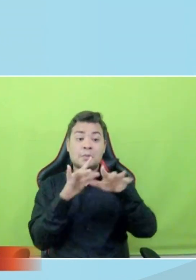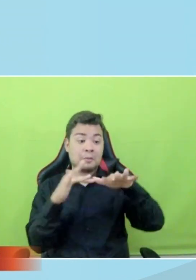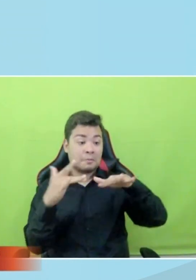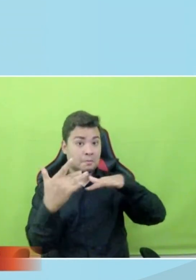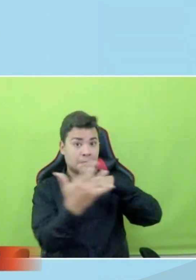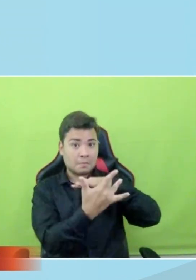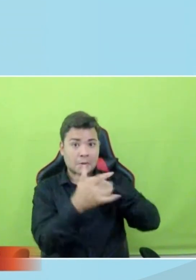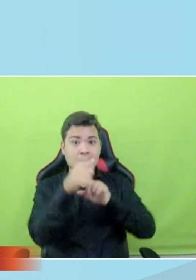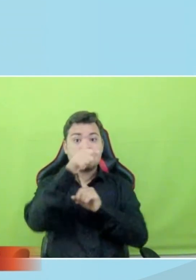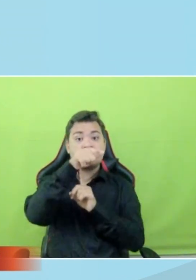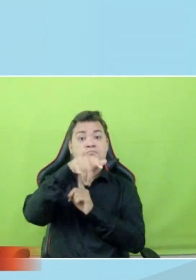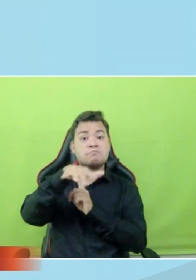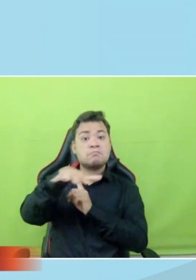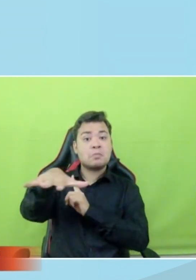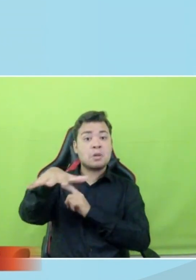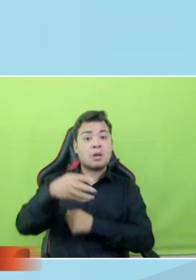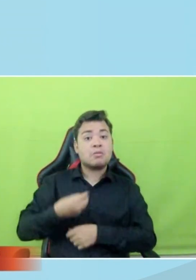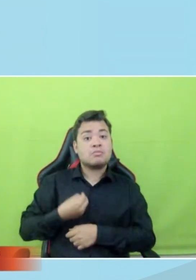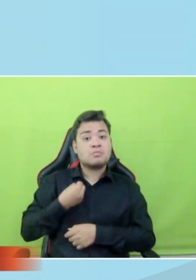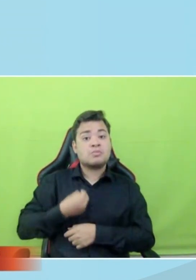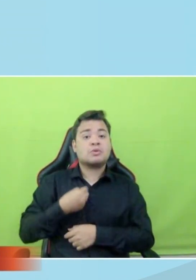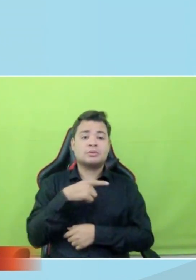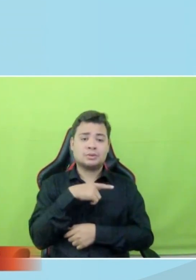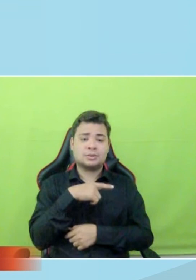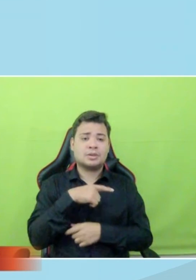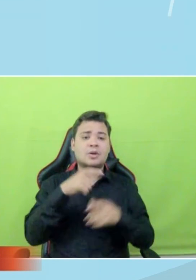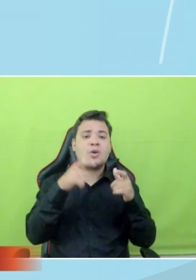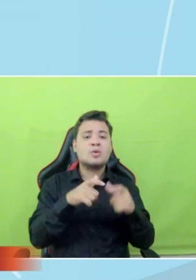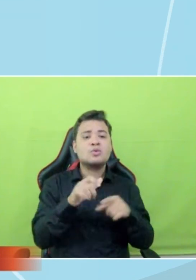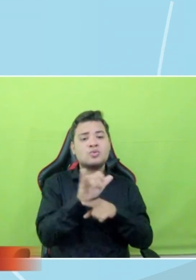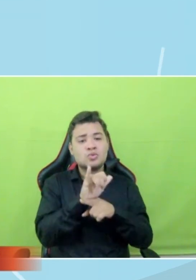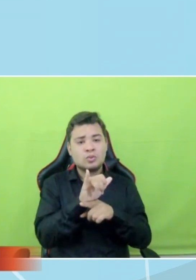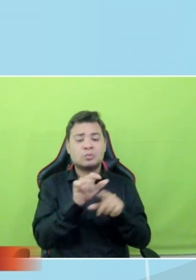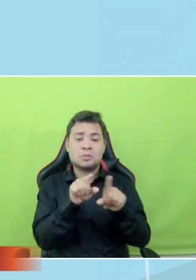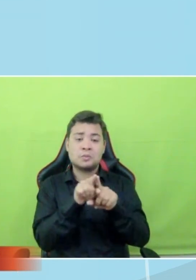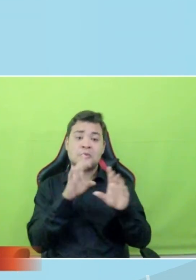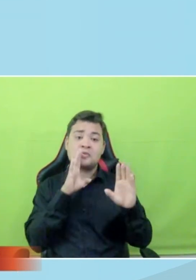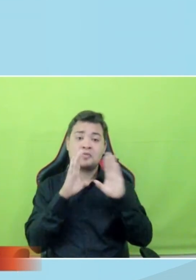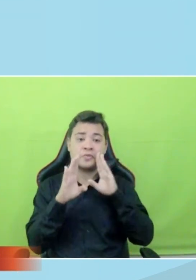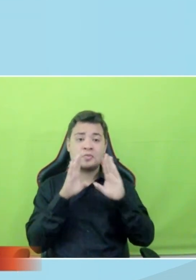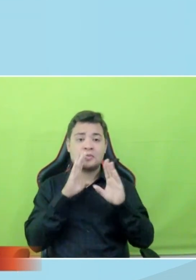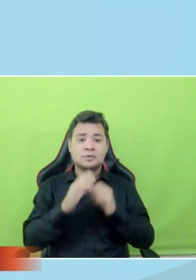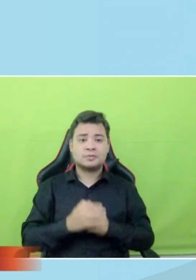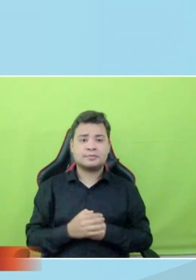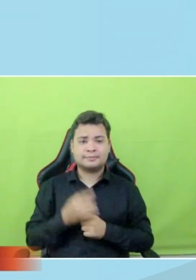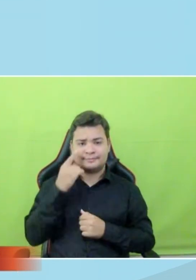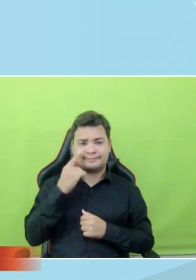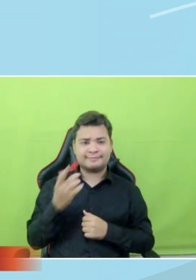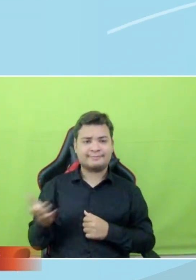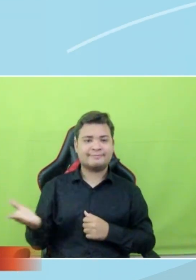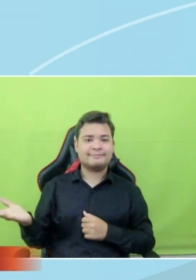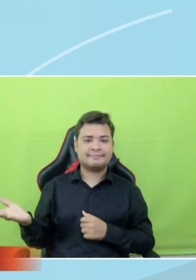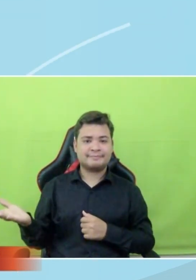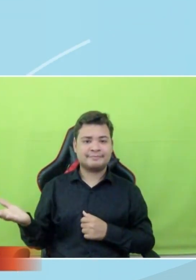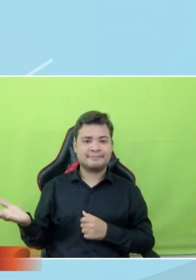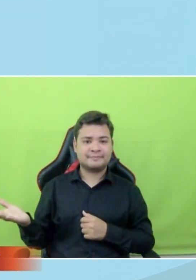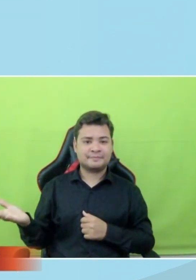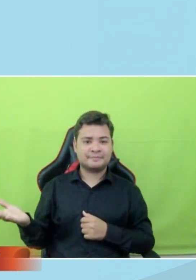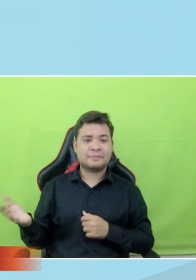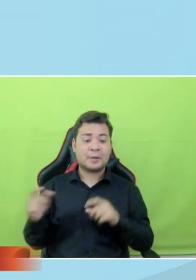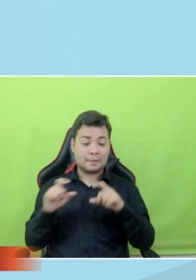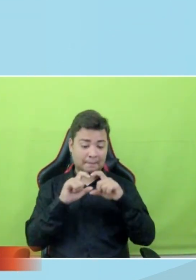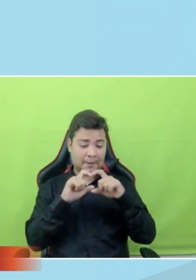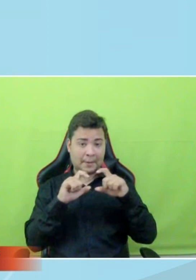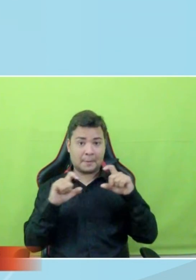faz a transmissão simultânea no Facebook e no YouTube. Embaixo está conferindo aí as nossas redes, caso queira acessar.